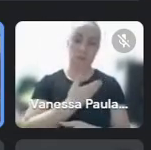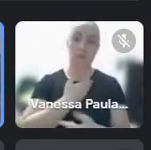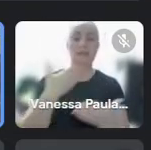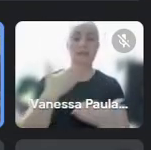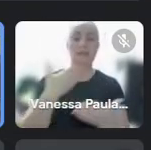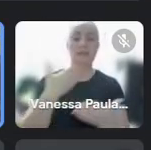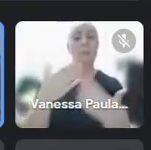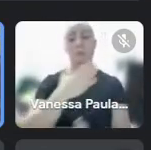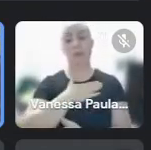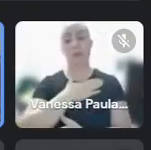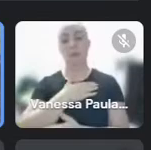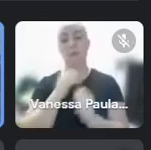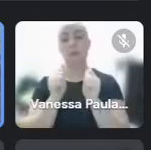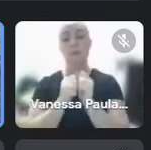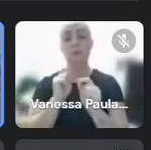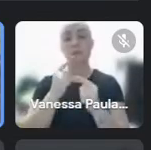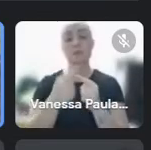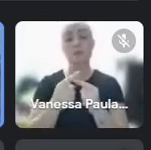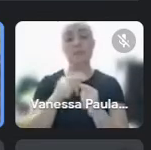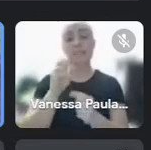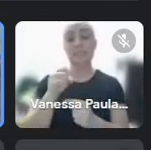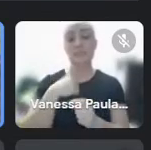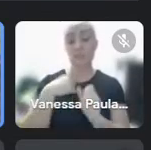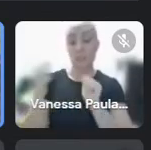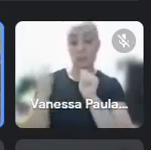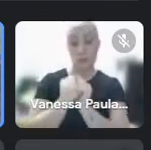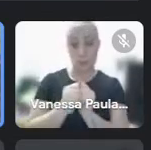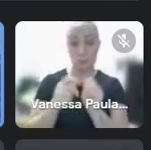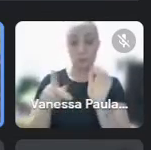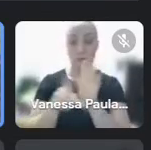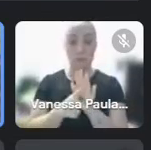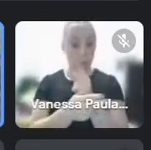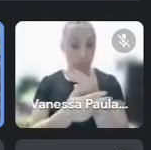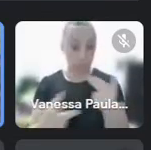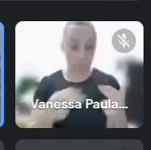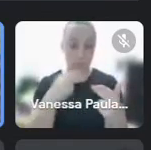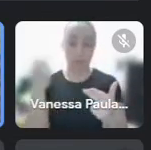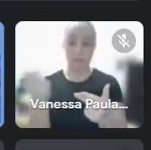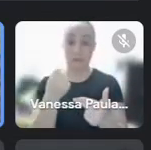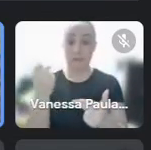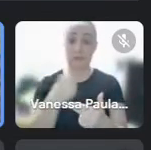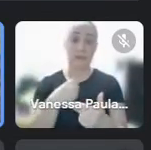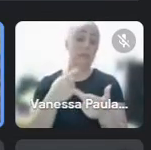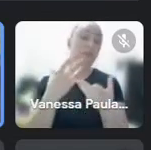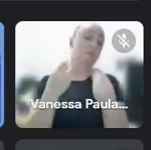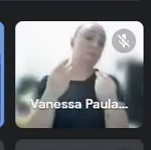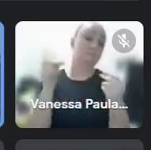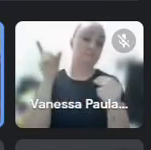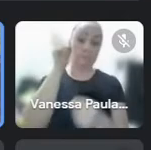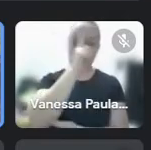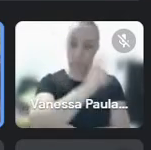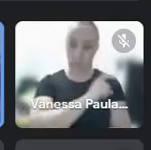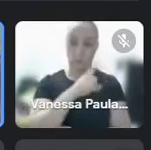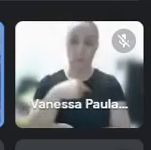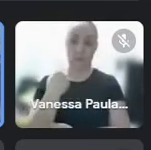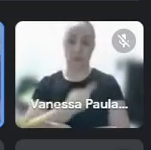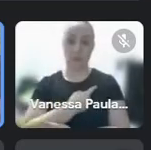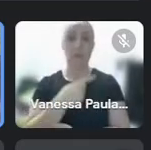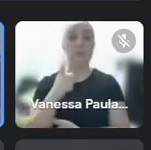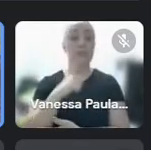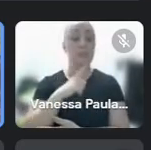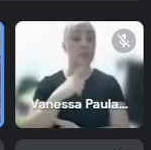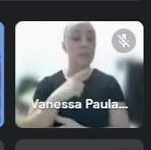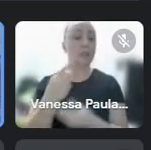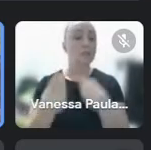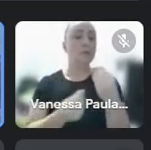comigo, porque se você está diante de uma situação tão crítica como nós estamos passando, eu lido com uma situação que